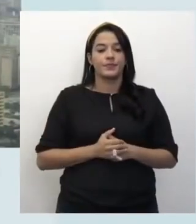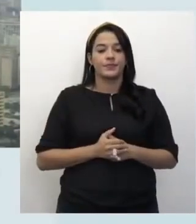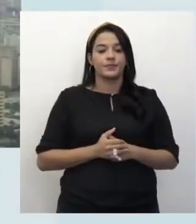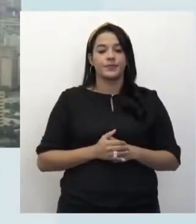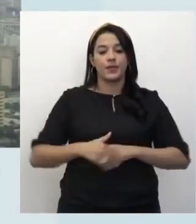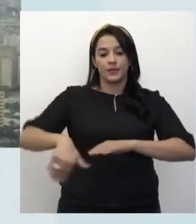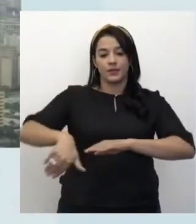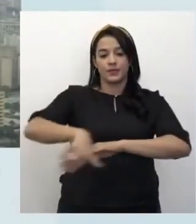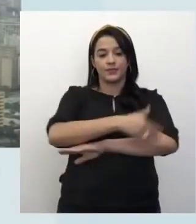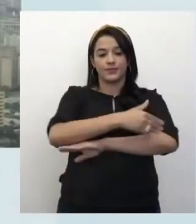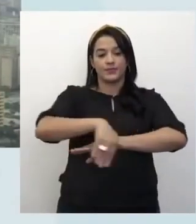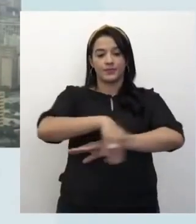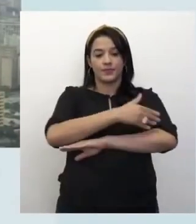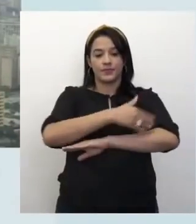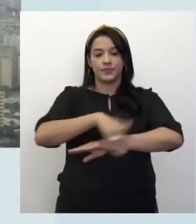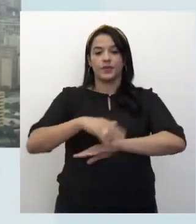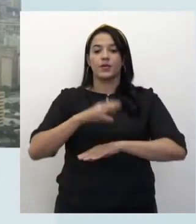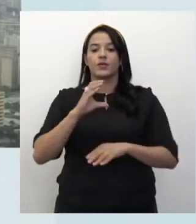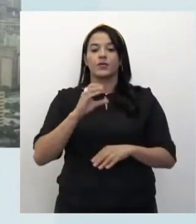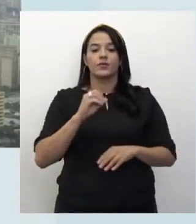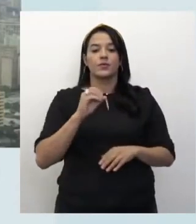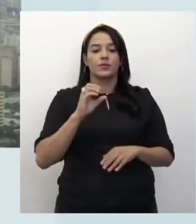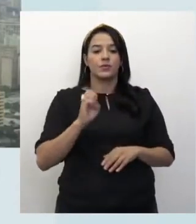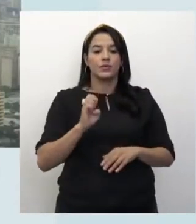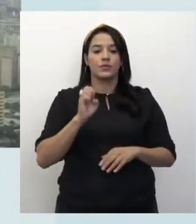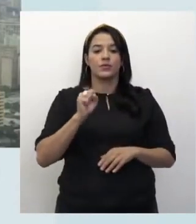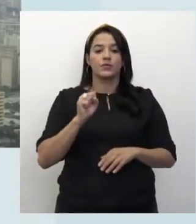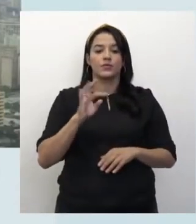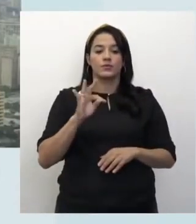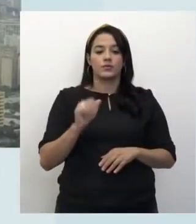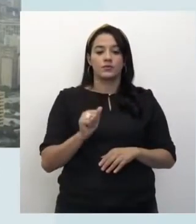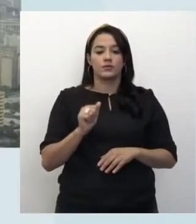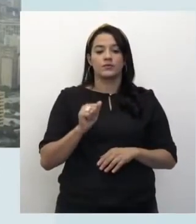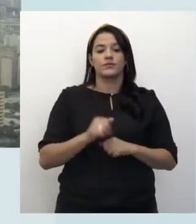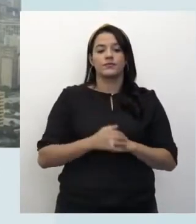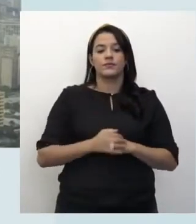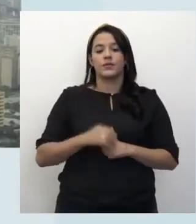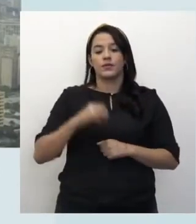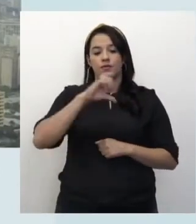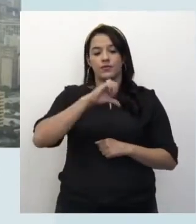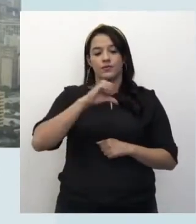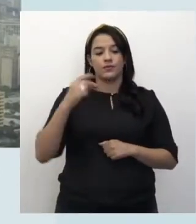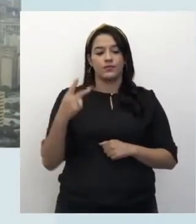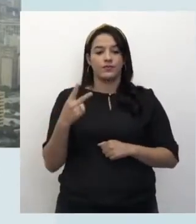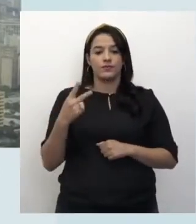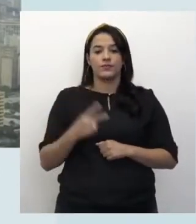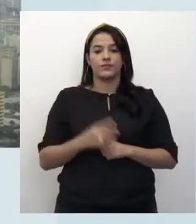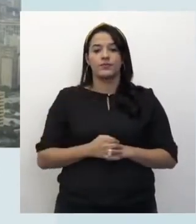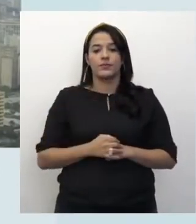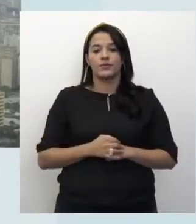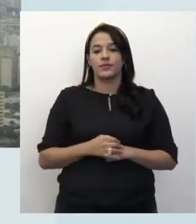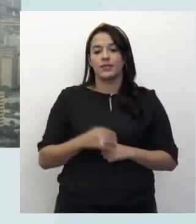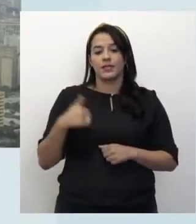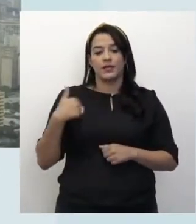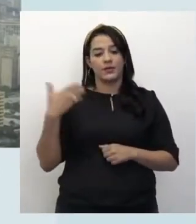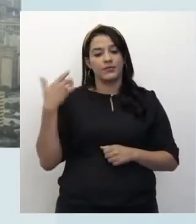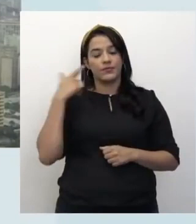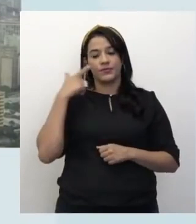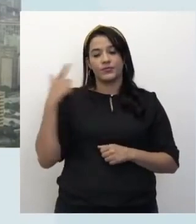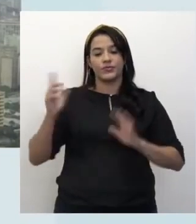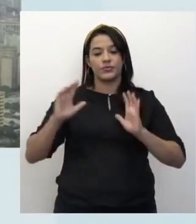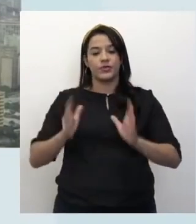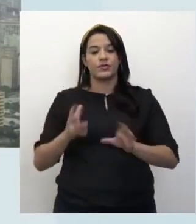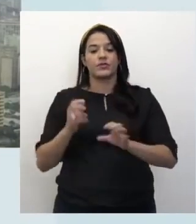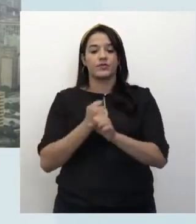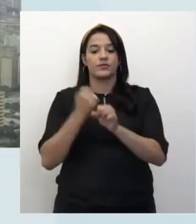Silva, né, construída em 1970. Você nasceu em que ano, Fabi? 92. Ah, então você não passou por essa, você já estava construído